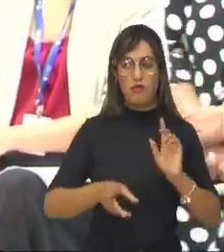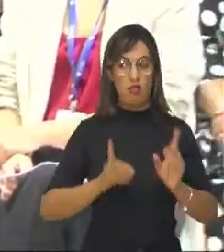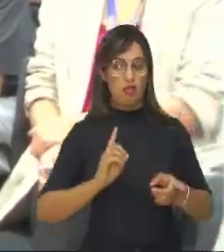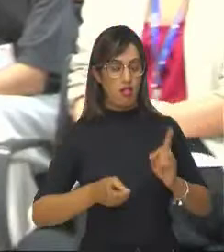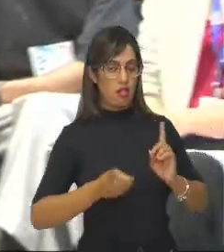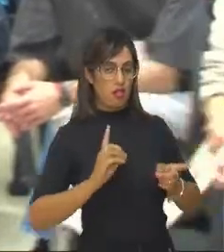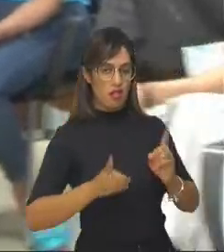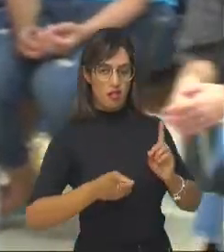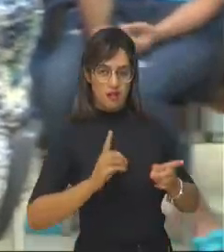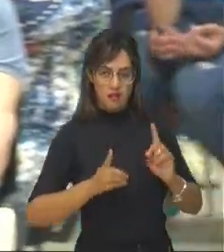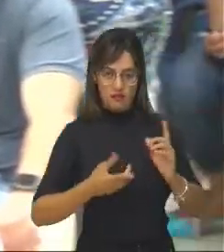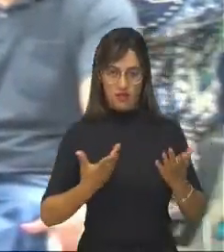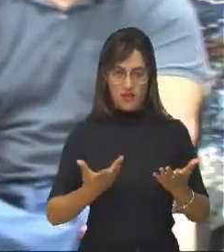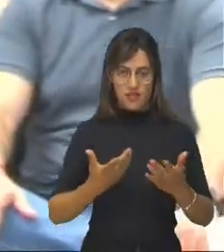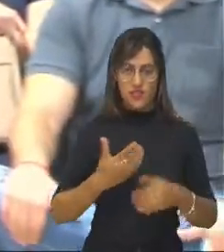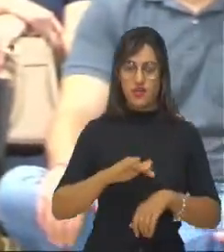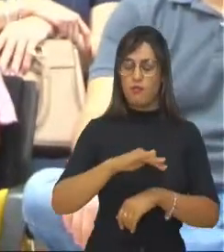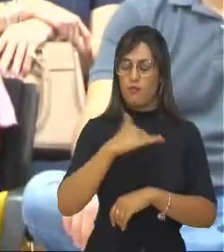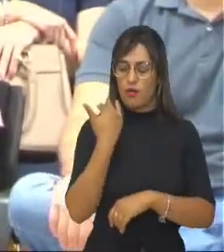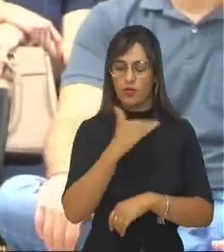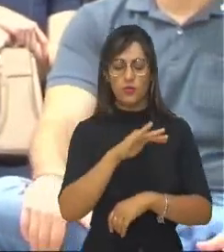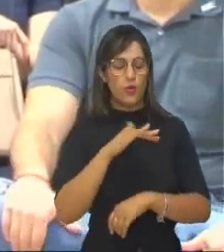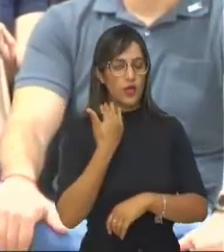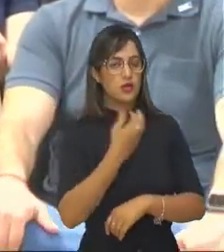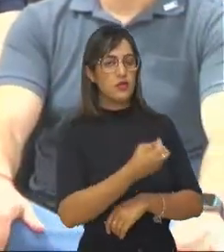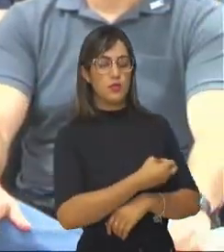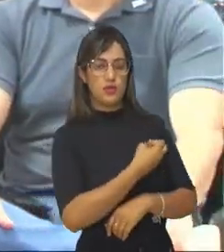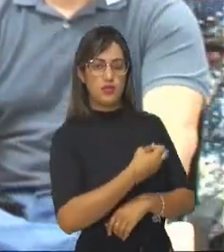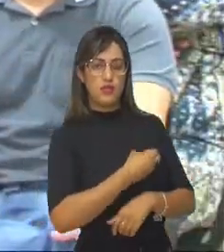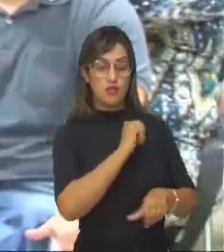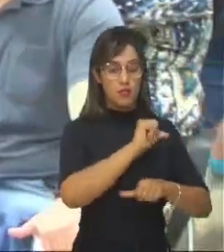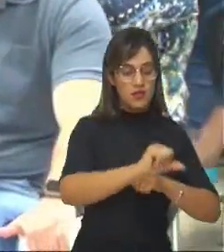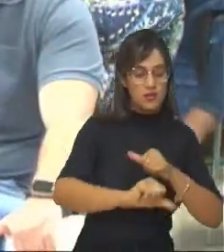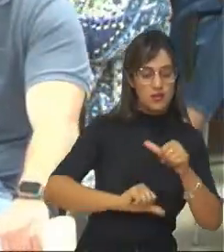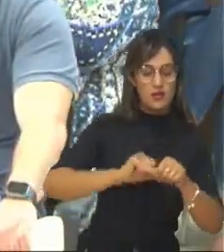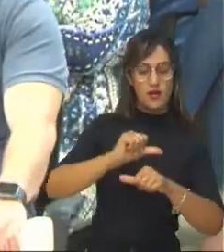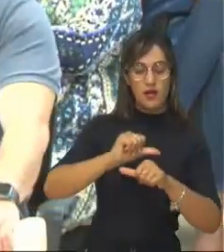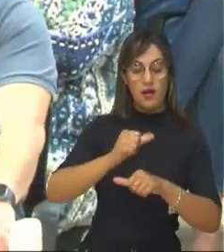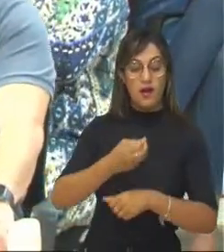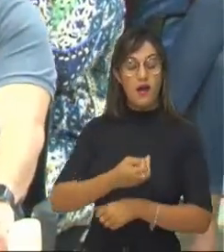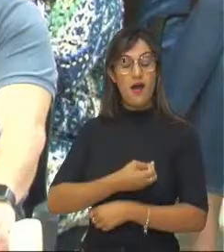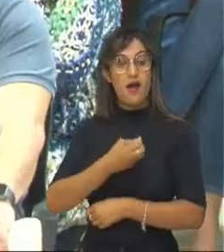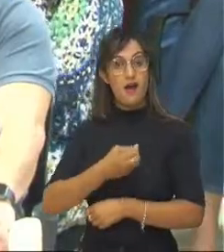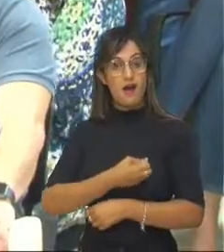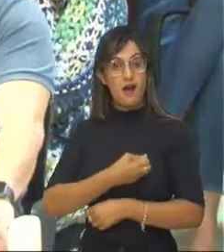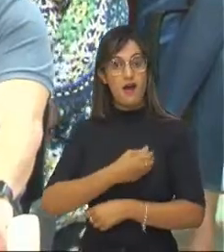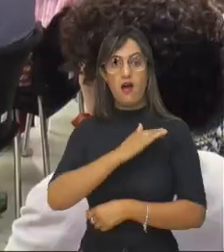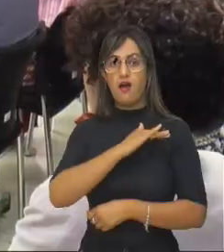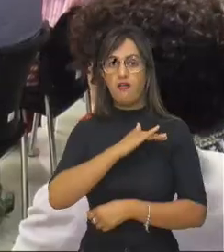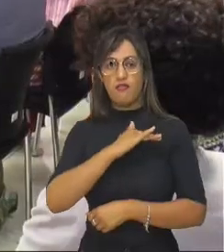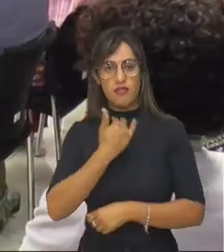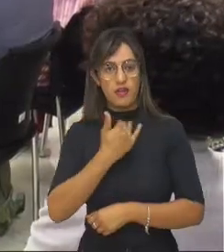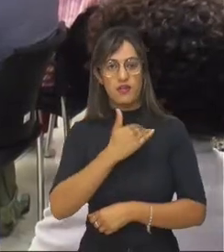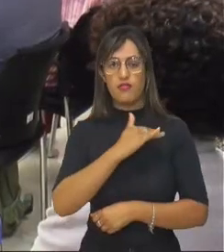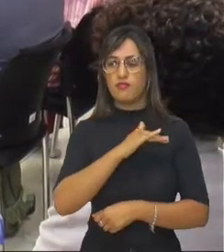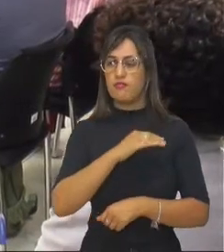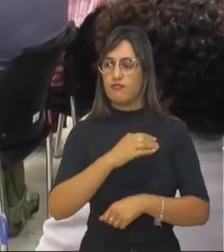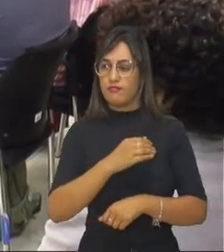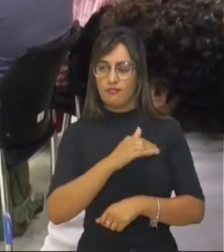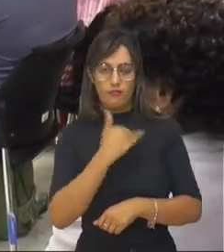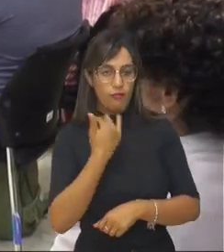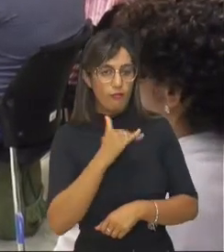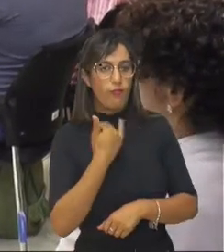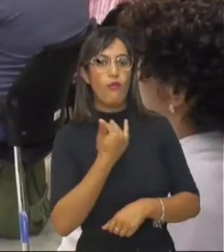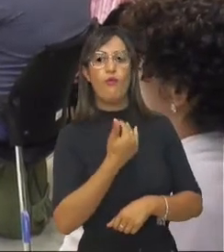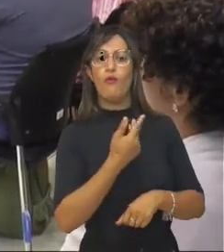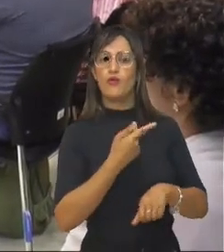Morto, morrido, desfeito, feito vidro, me torno vivo. Morto, morrido, desfeito, feito